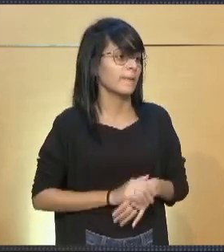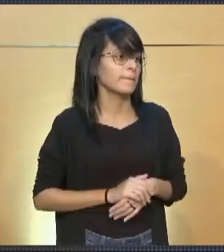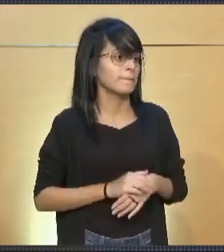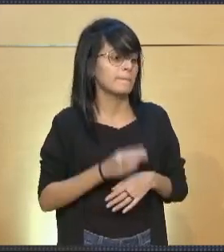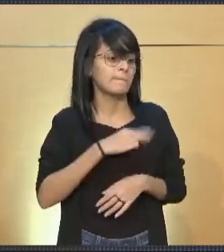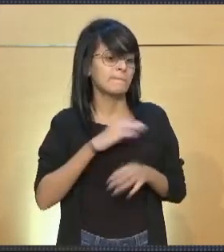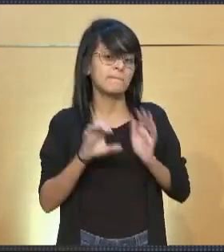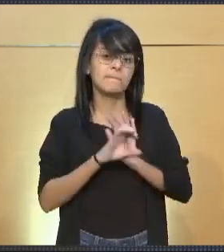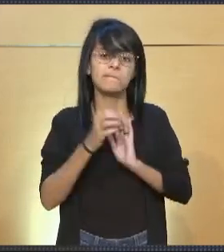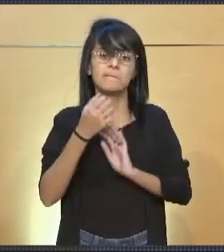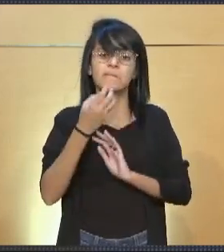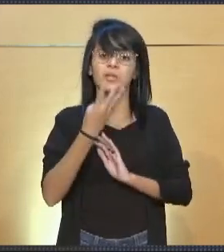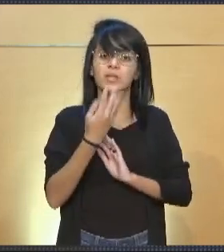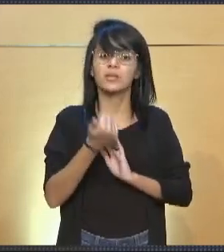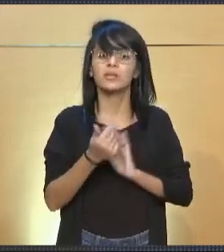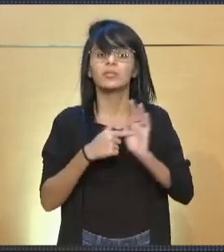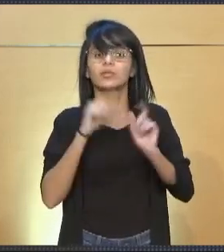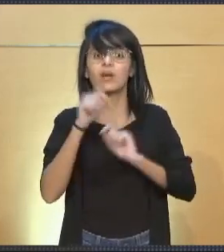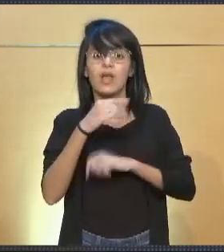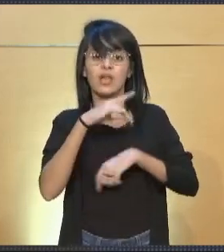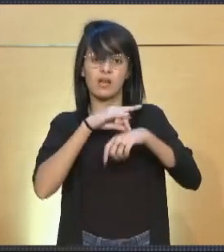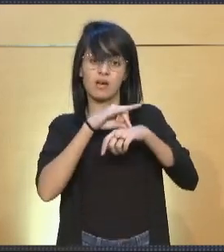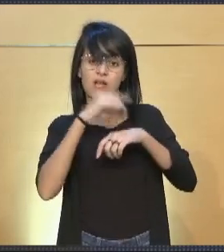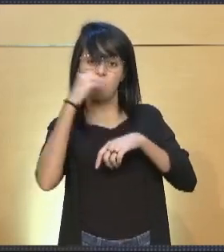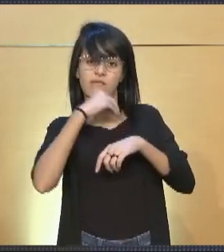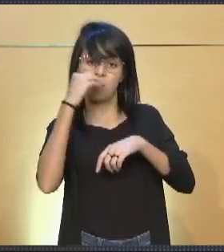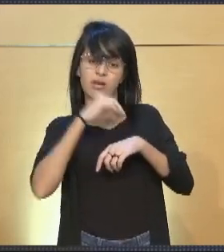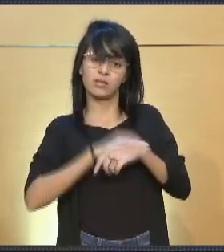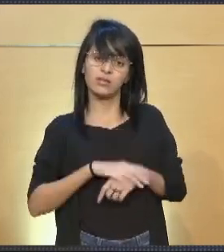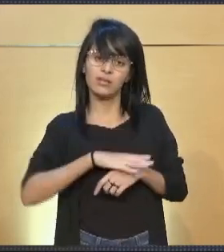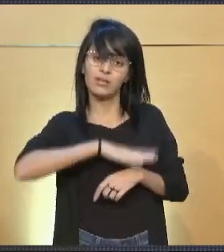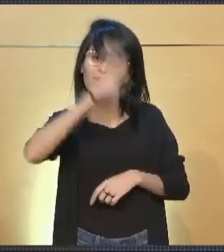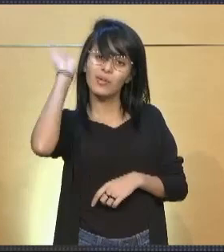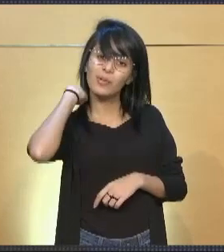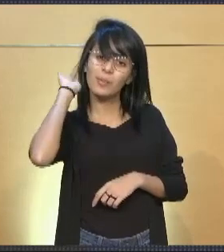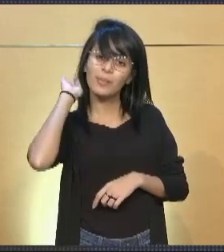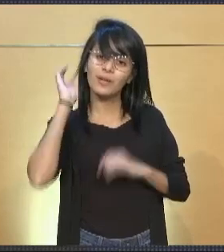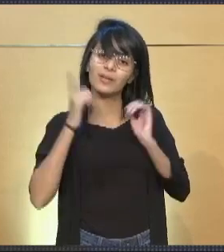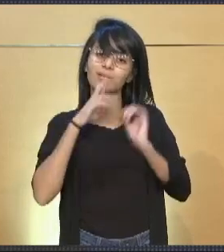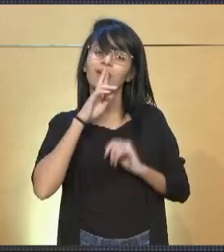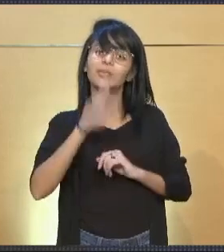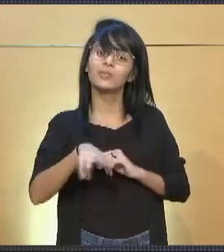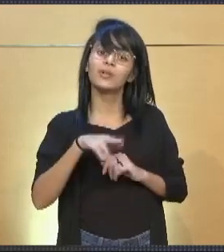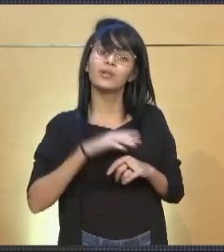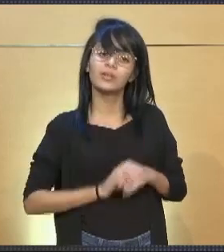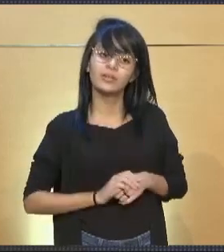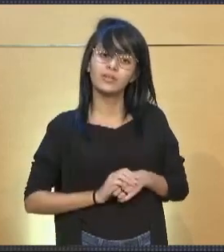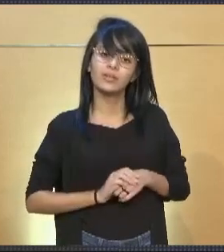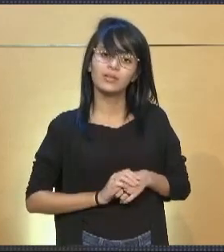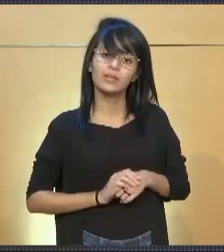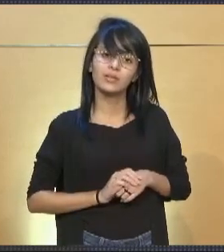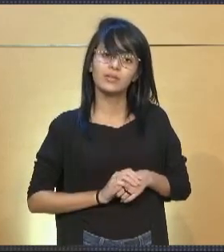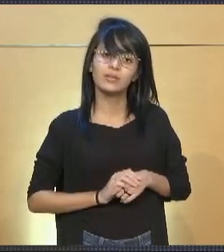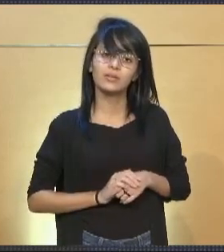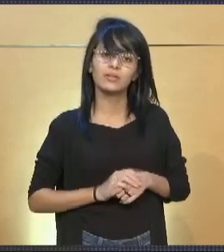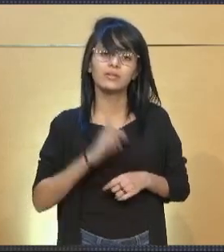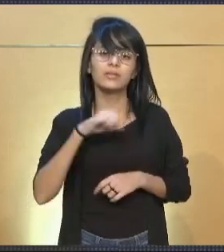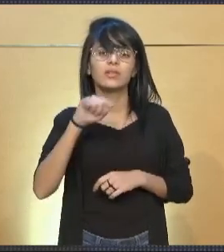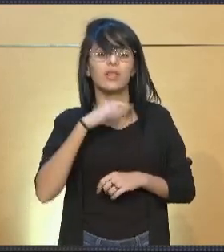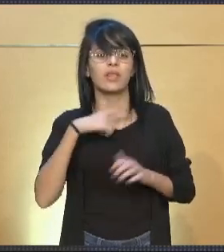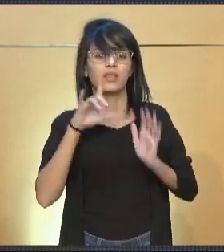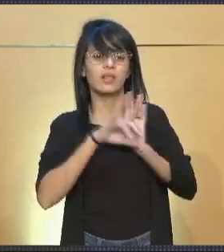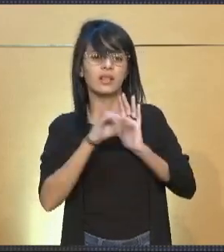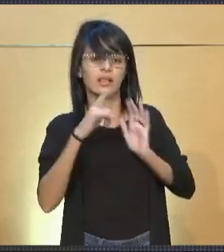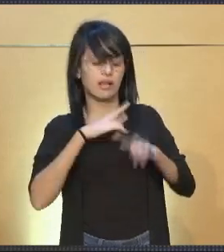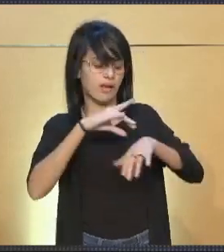26, 41, a carne é fraca. Romanos dá a resposta, Romanos 8, 3. Porquanto que era impossível a lei, visto que estava enferma